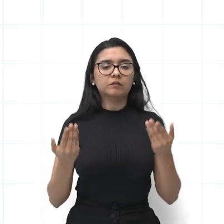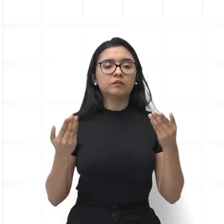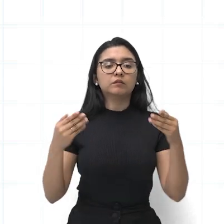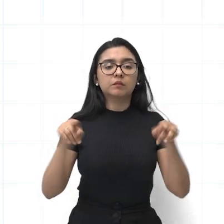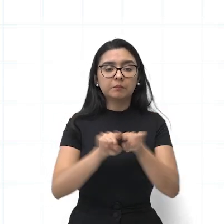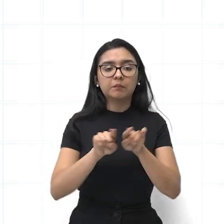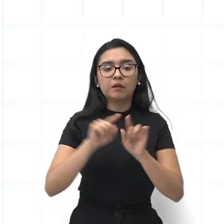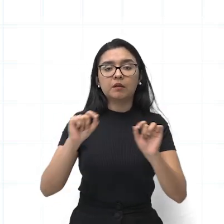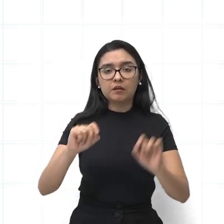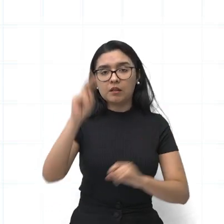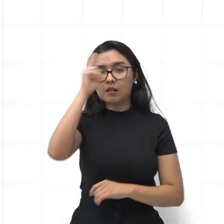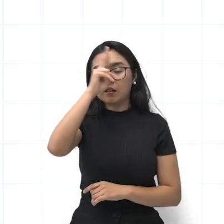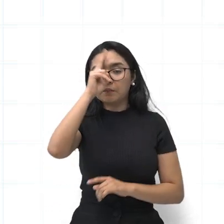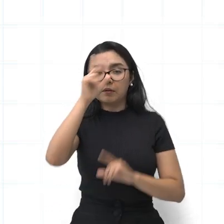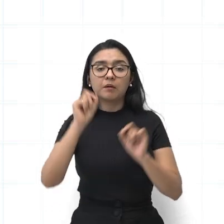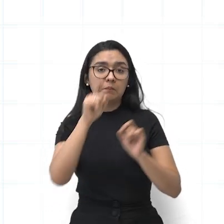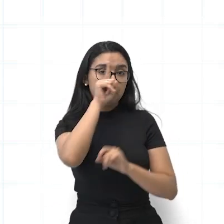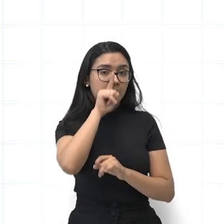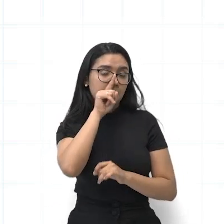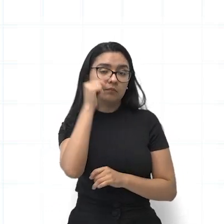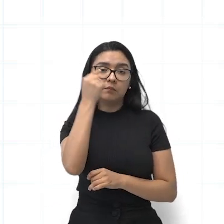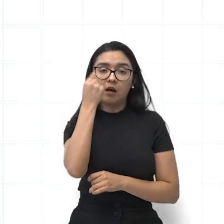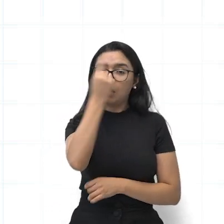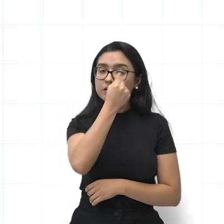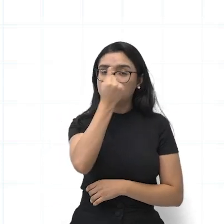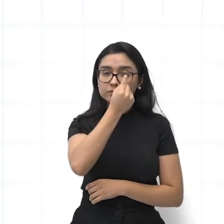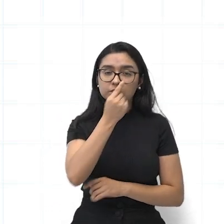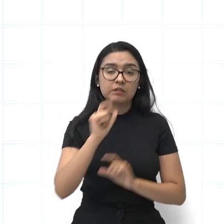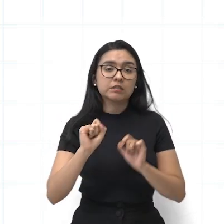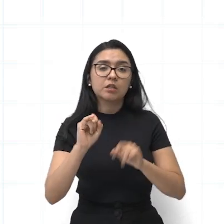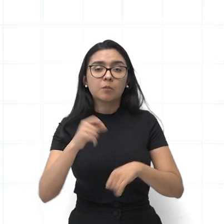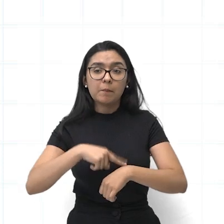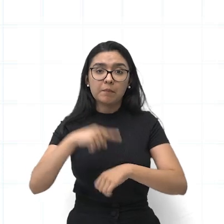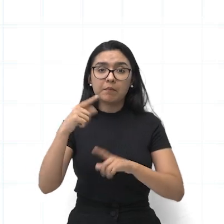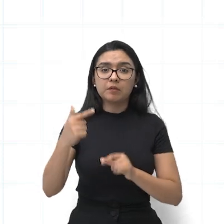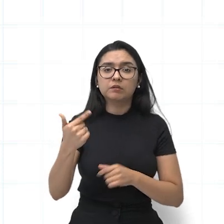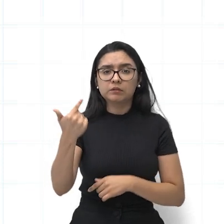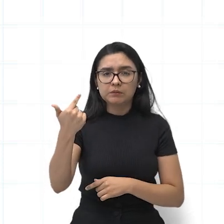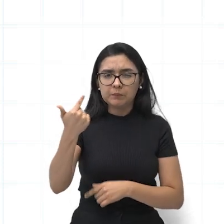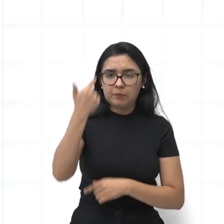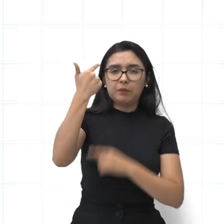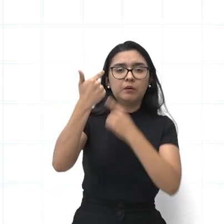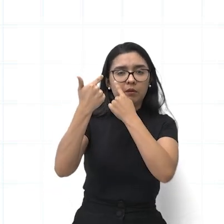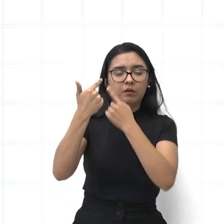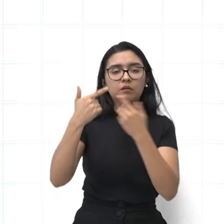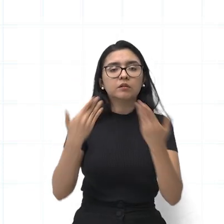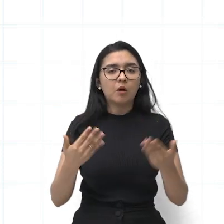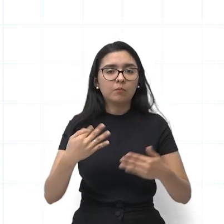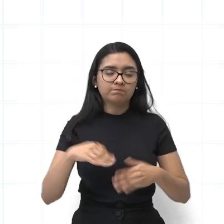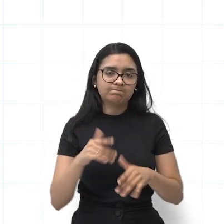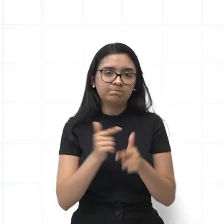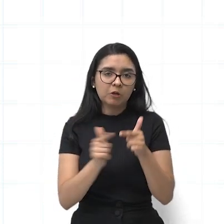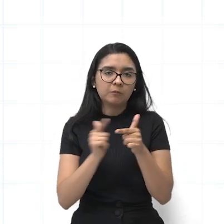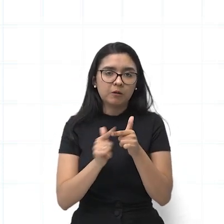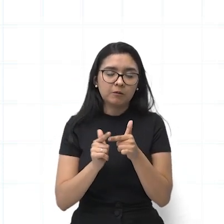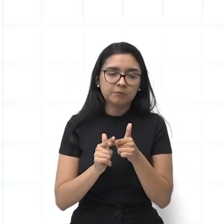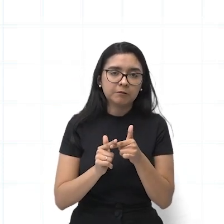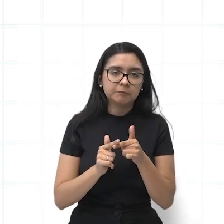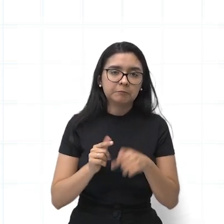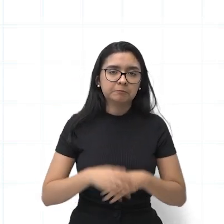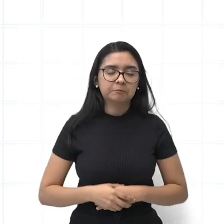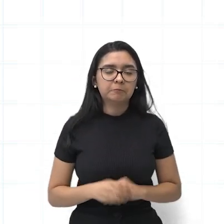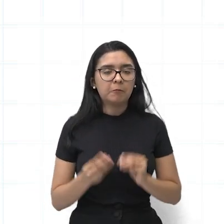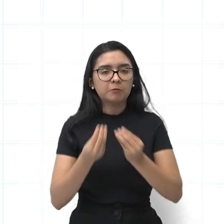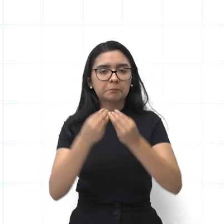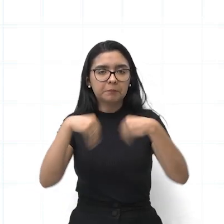Sempre lembrando desse risco para os olhos, né? Imagina que da brincadeira você se machuca, se lesiona, sai ali